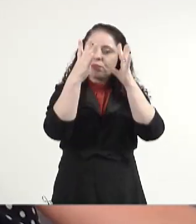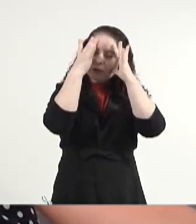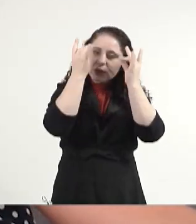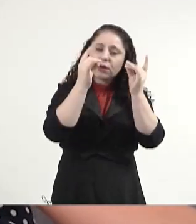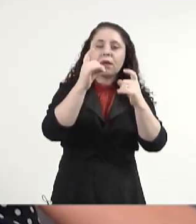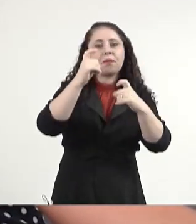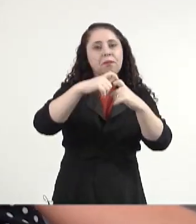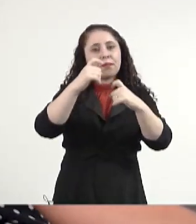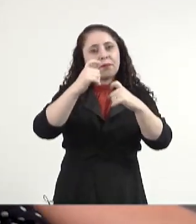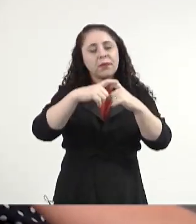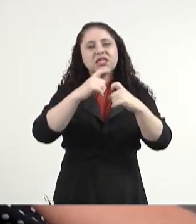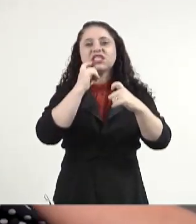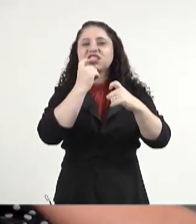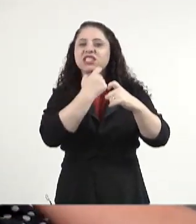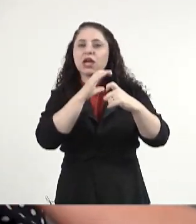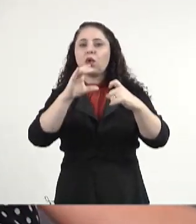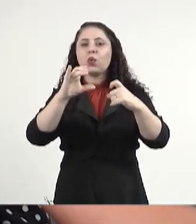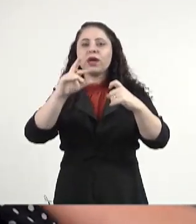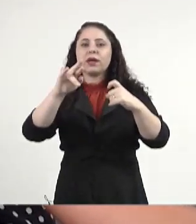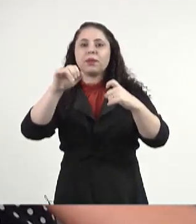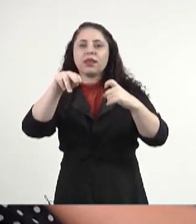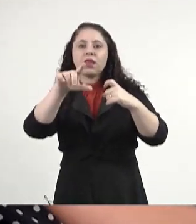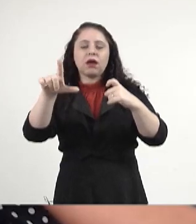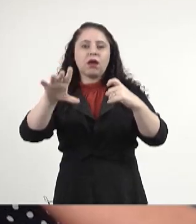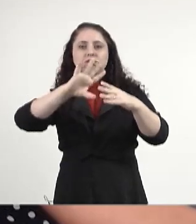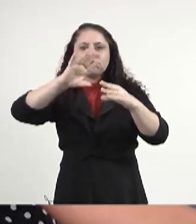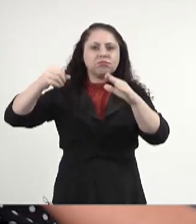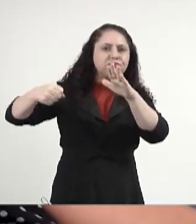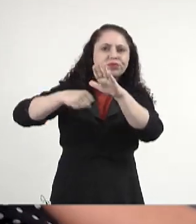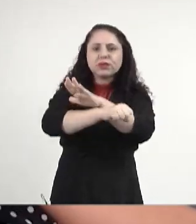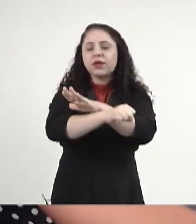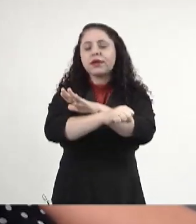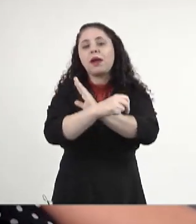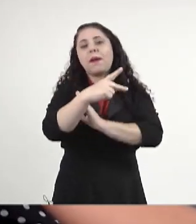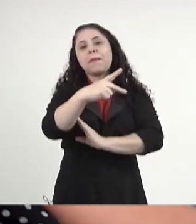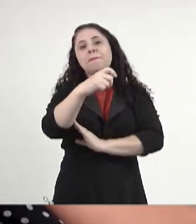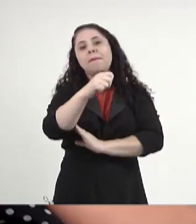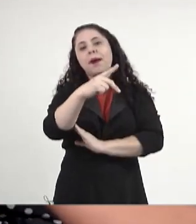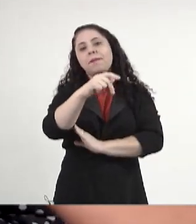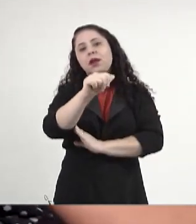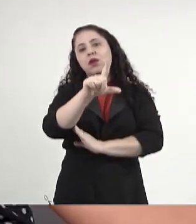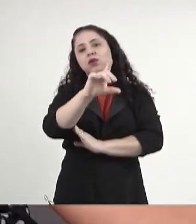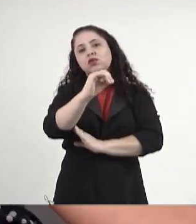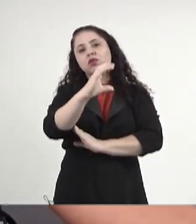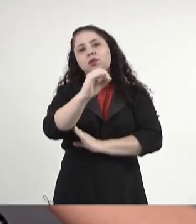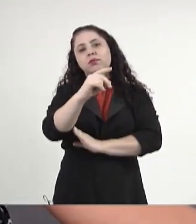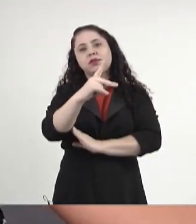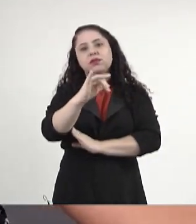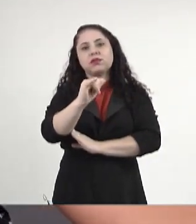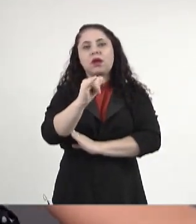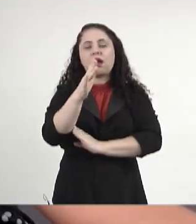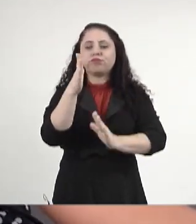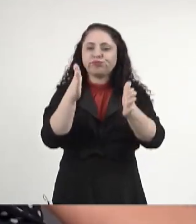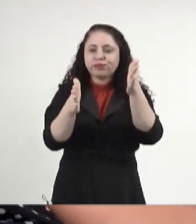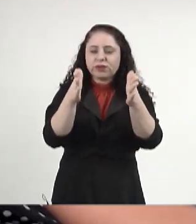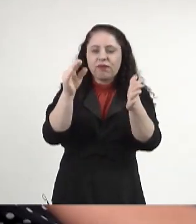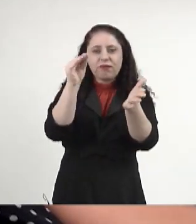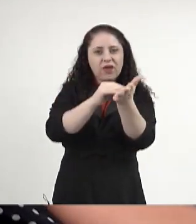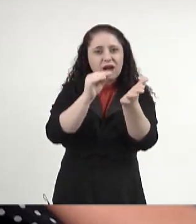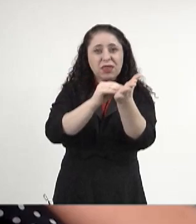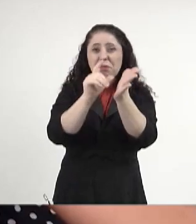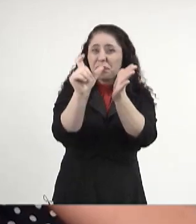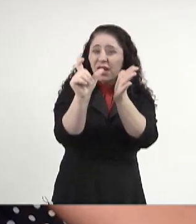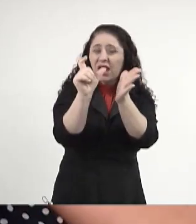oficiais o médico, o odonto e o criminal. Ela não incluiu a palavrinha perito papiloscopista. Em razão dessa lacuna legislativa, criou-se